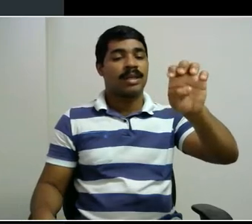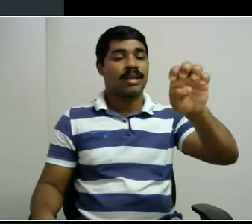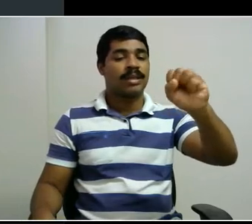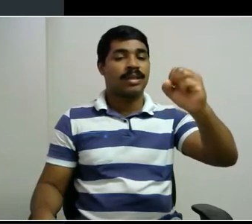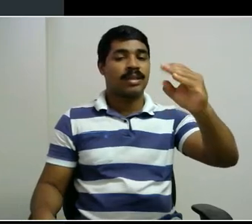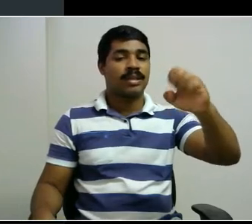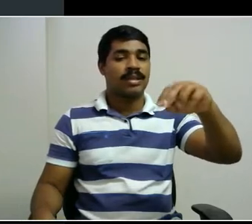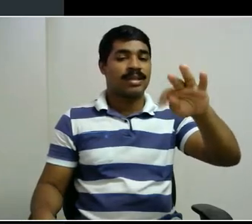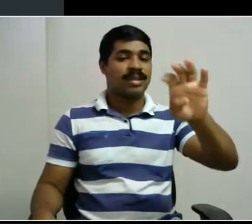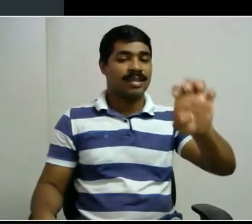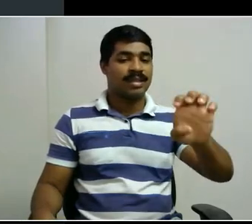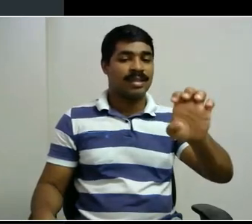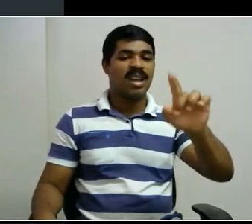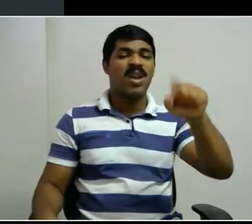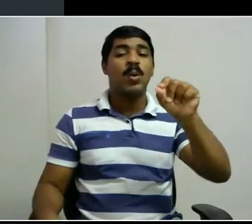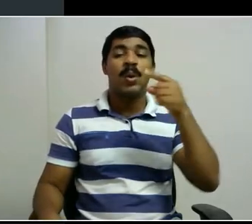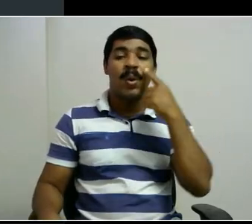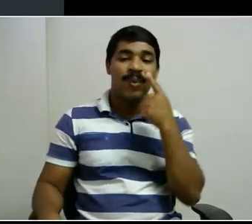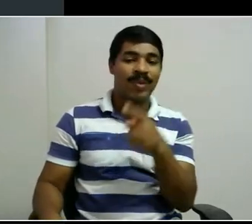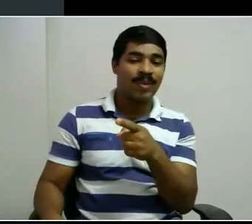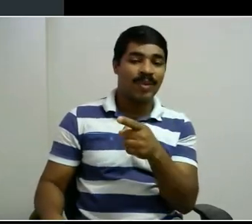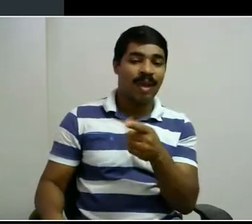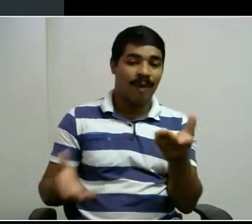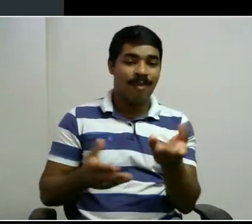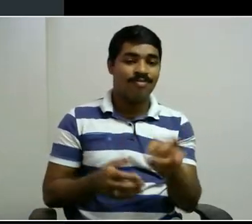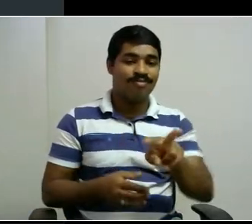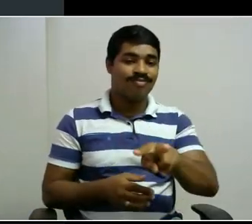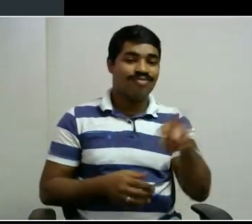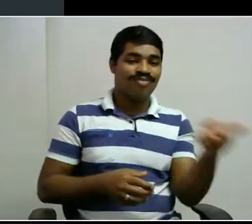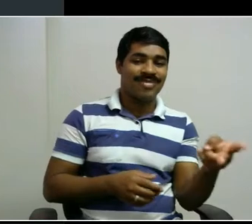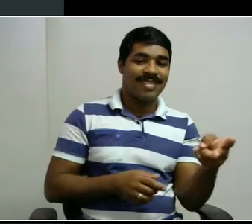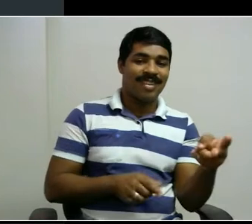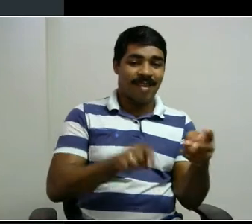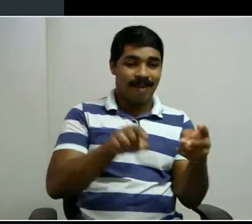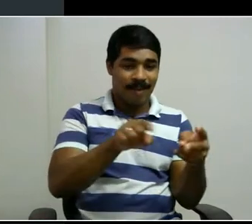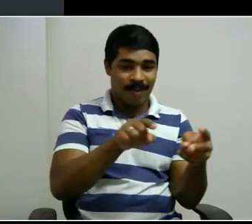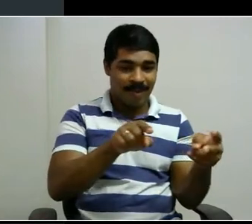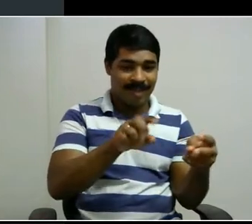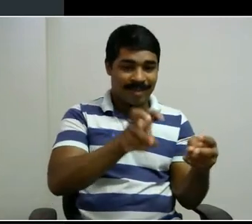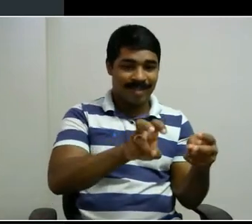aqui é menos, o mais para trás e o menos para frente.